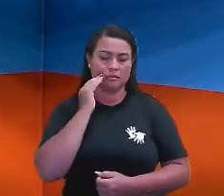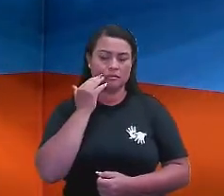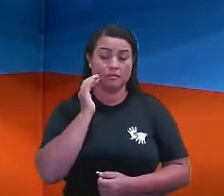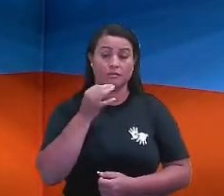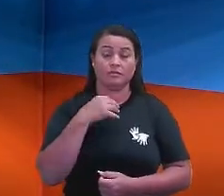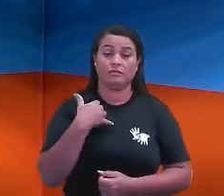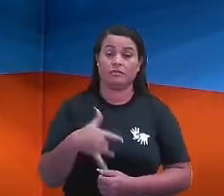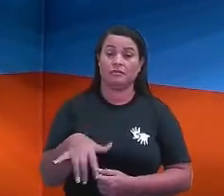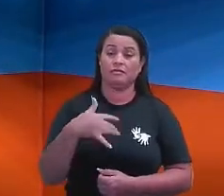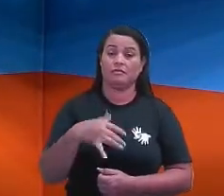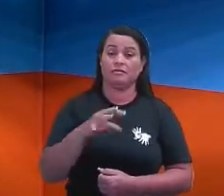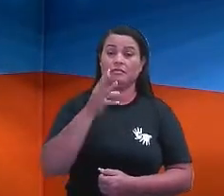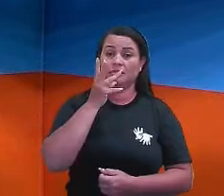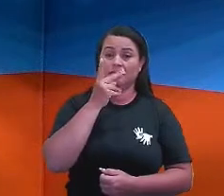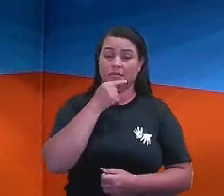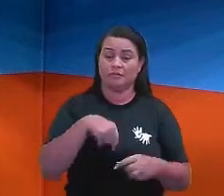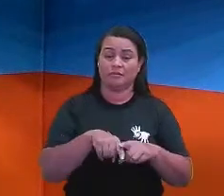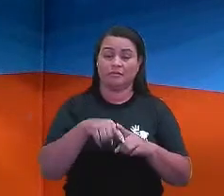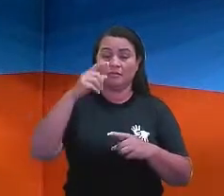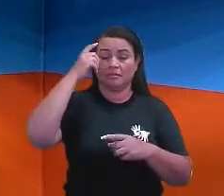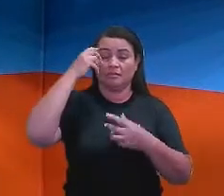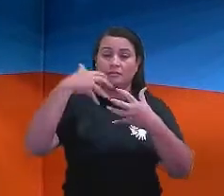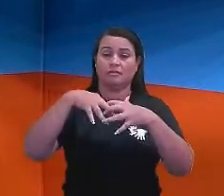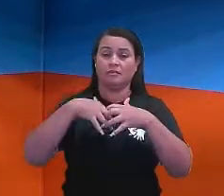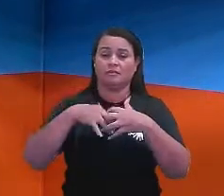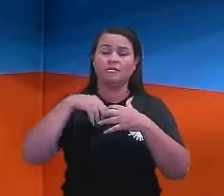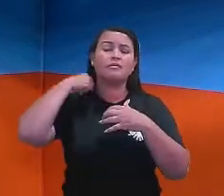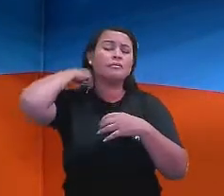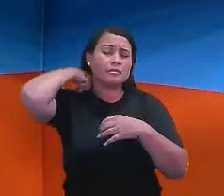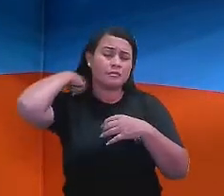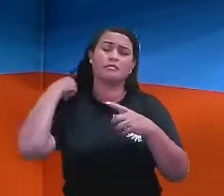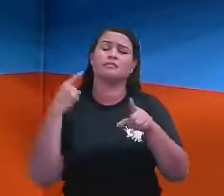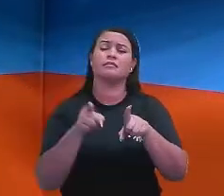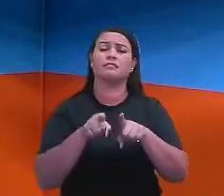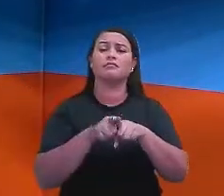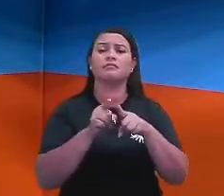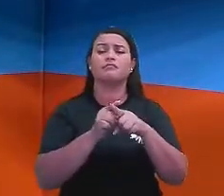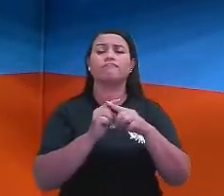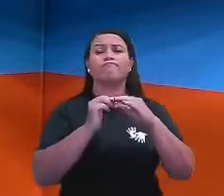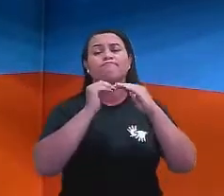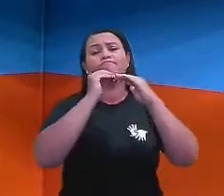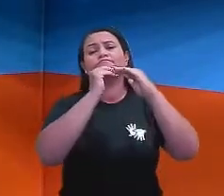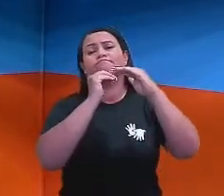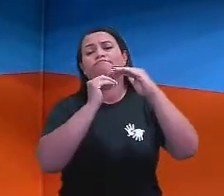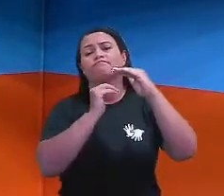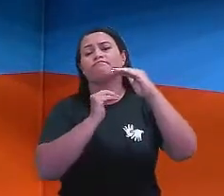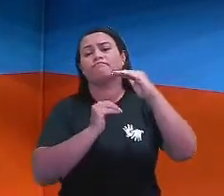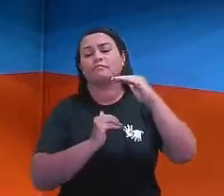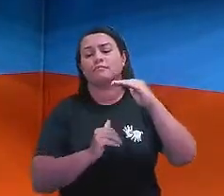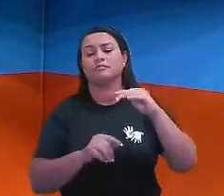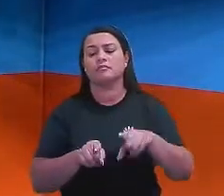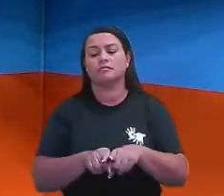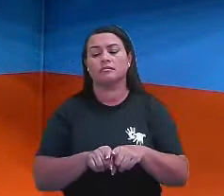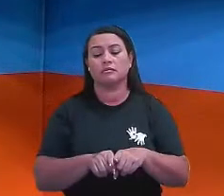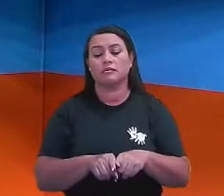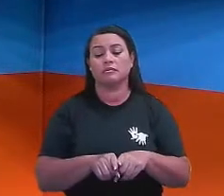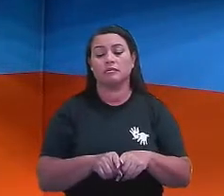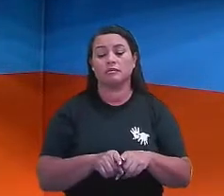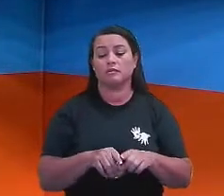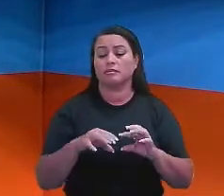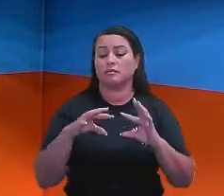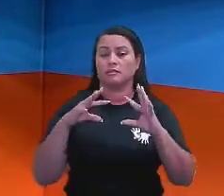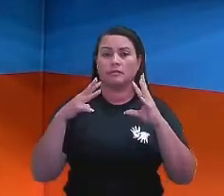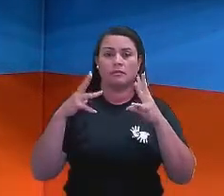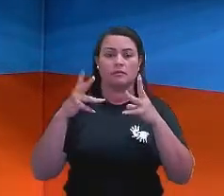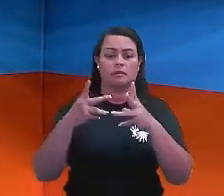Ai, professor, demora muito mentalmente. A gente pode ir armando aos pouquinhos a conta. Mas dá para fazer mentalmente, sim. tá? E aí a gente